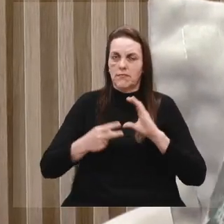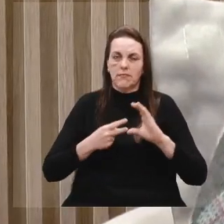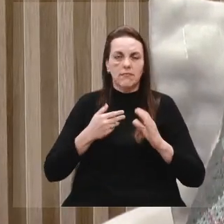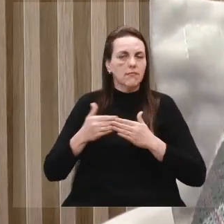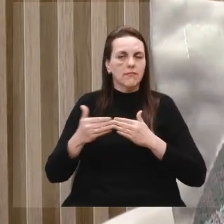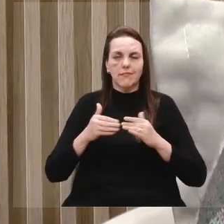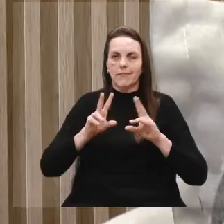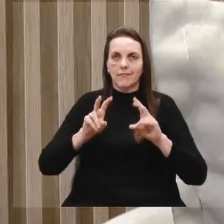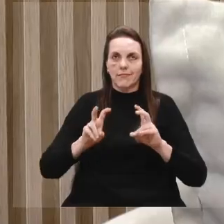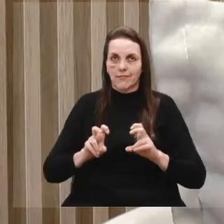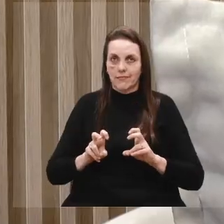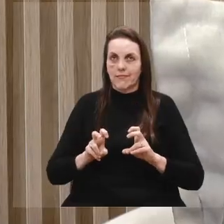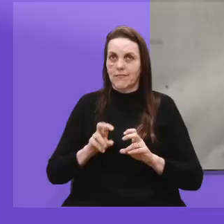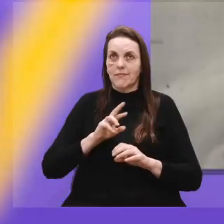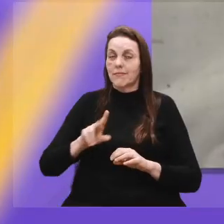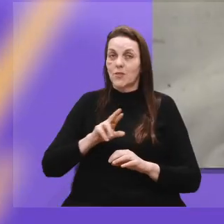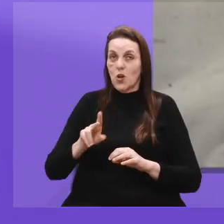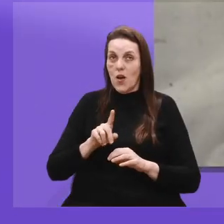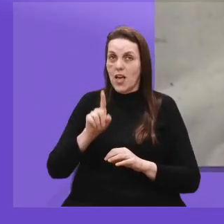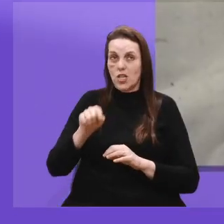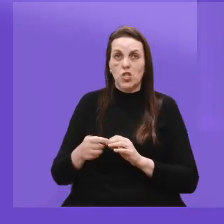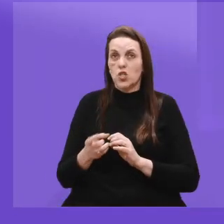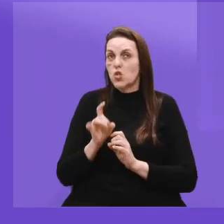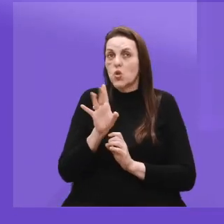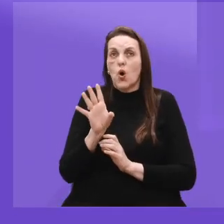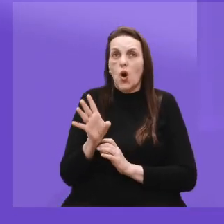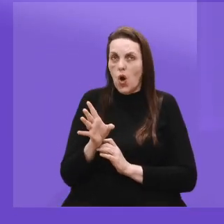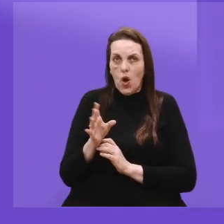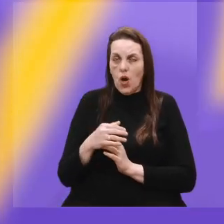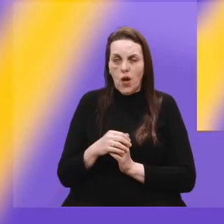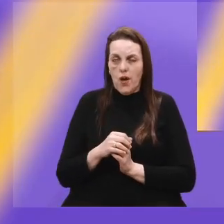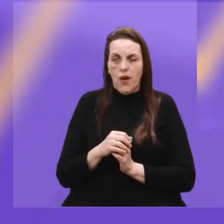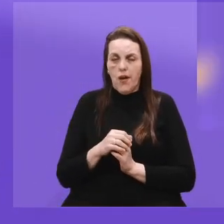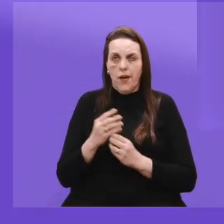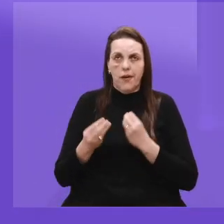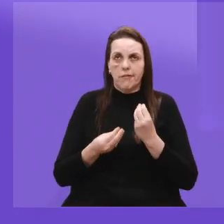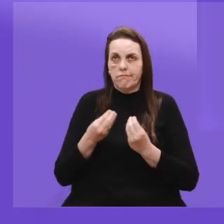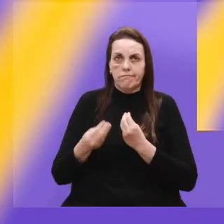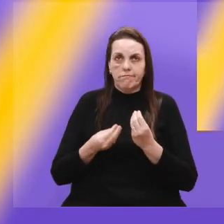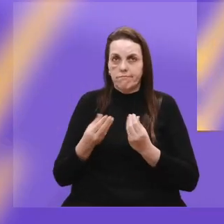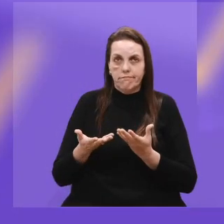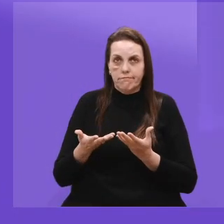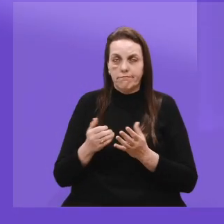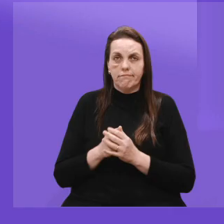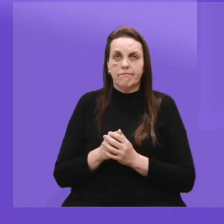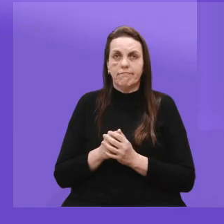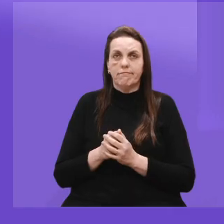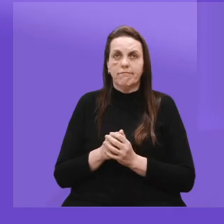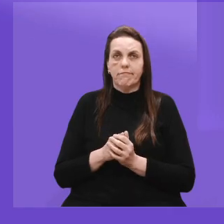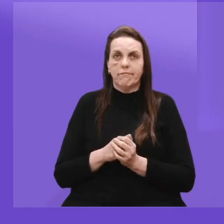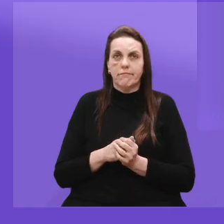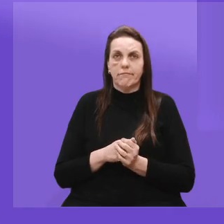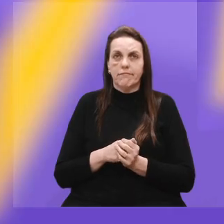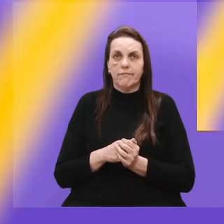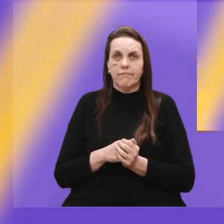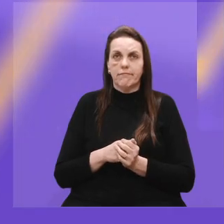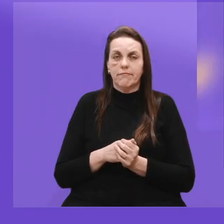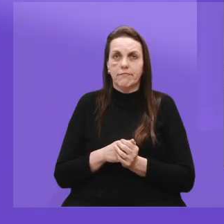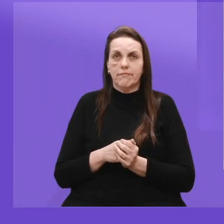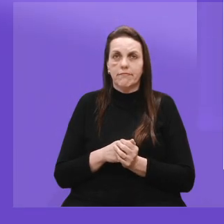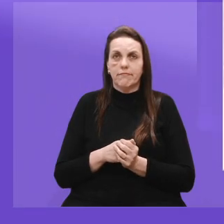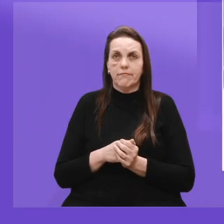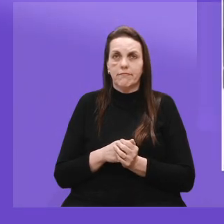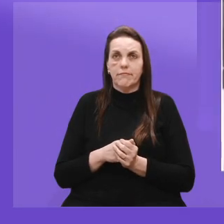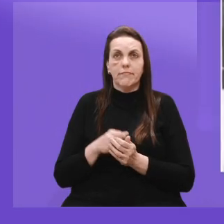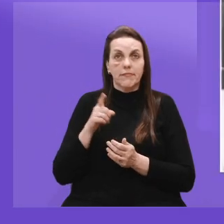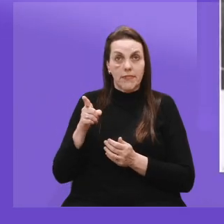discutir qualquer tema. As imagens não é da Raquel ali. Só a questão rodando imagens, das mulheres, né? Falando nela, né? Que